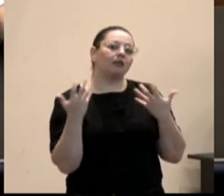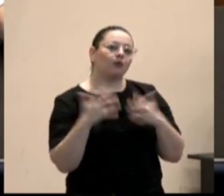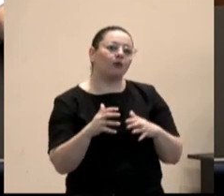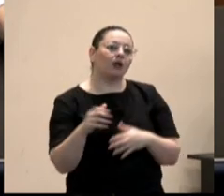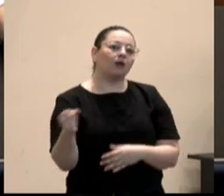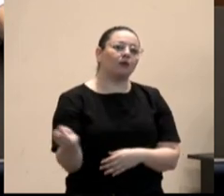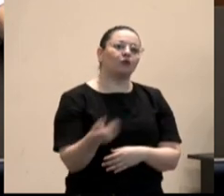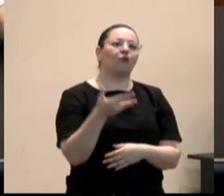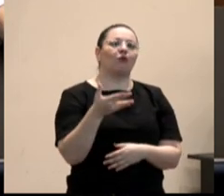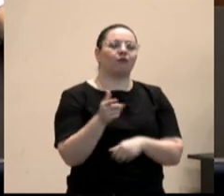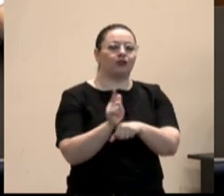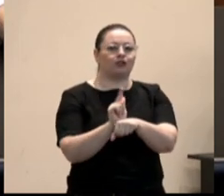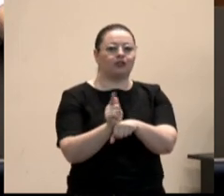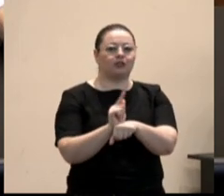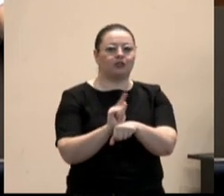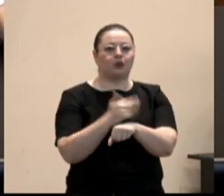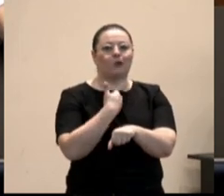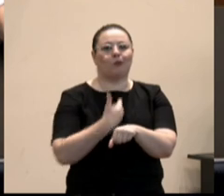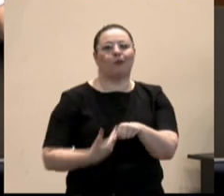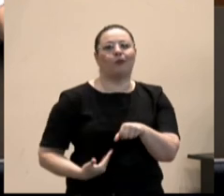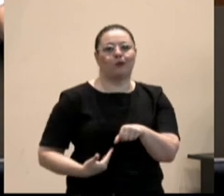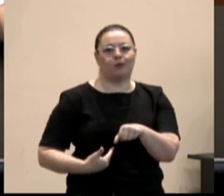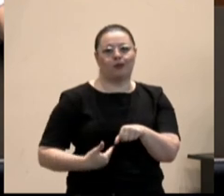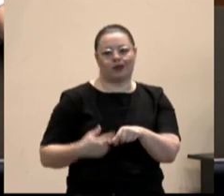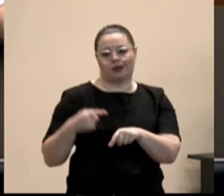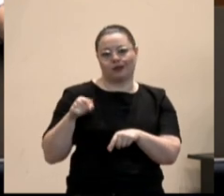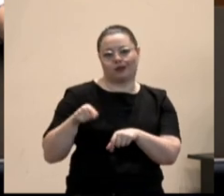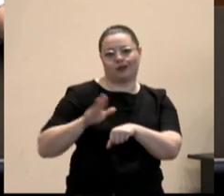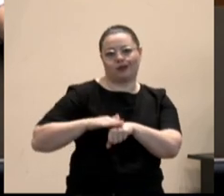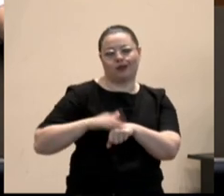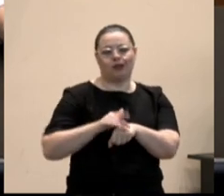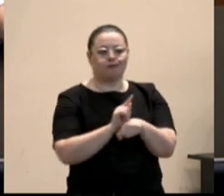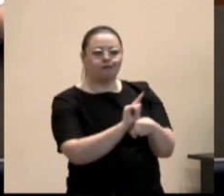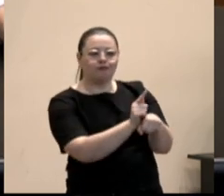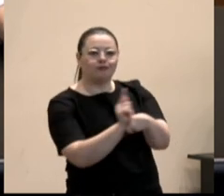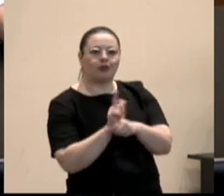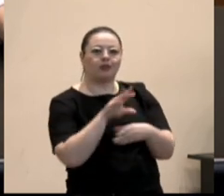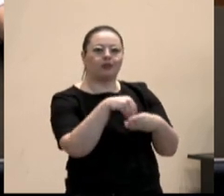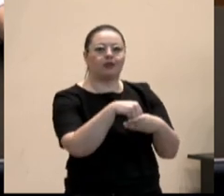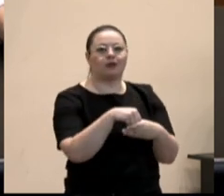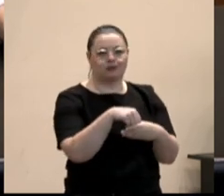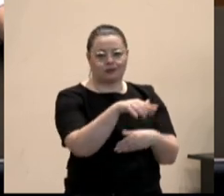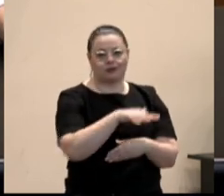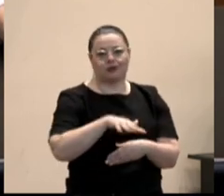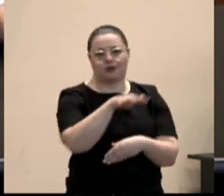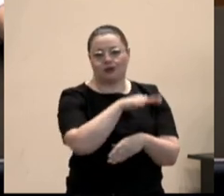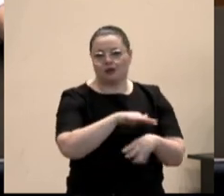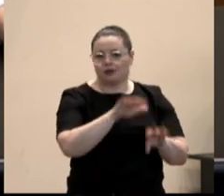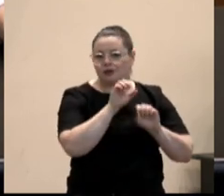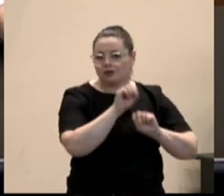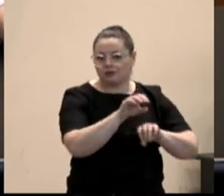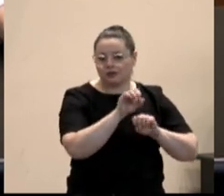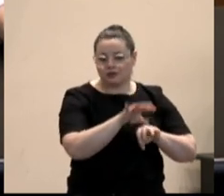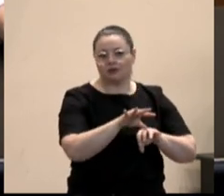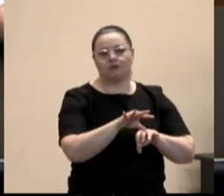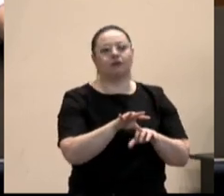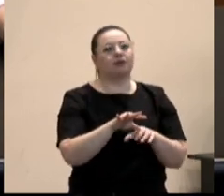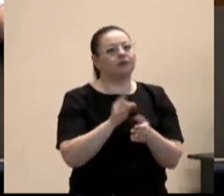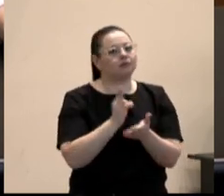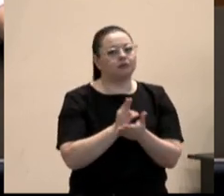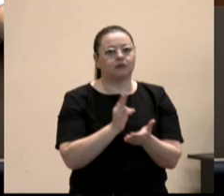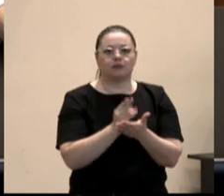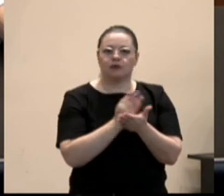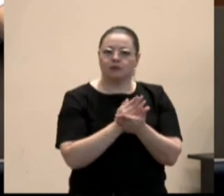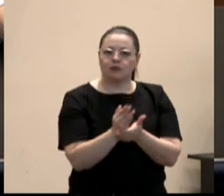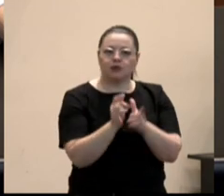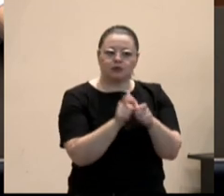gestão pública de caráter gerencialista no campo educacional, que está entrando cada vez mais, se faz